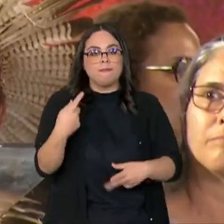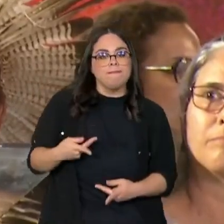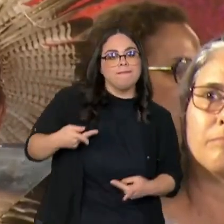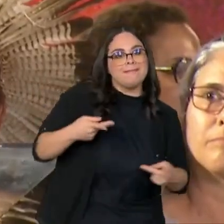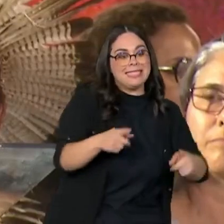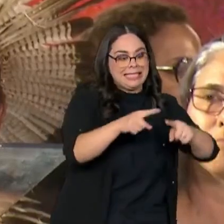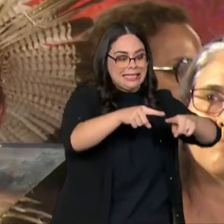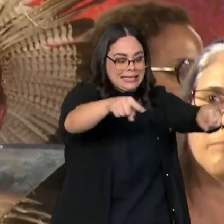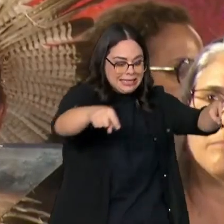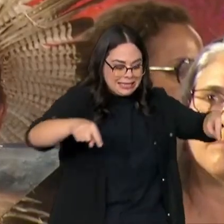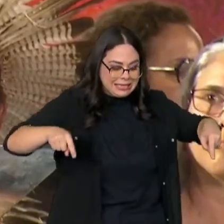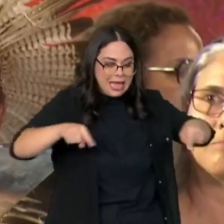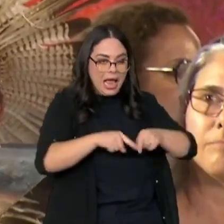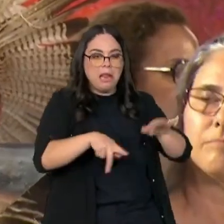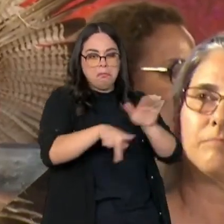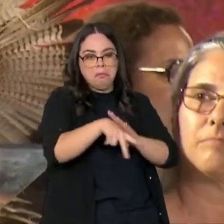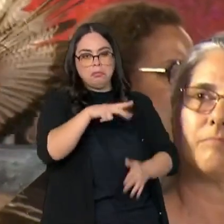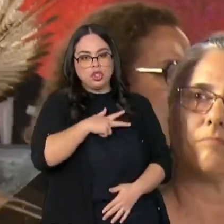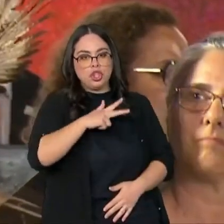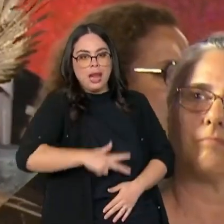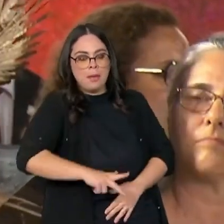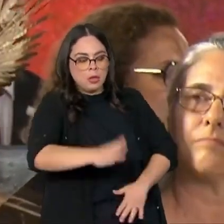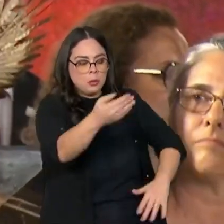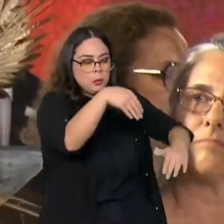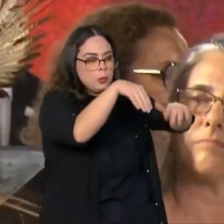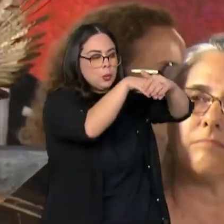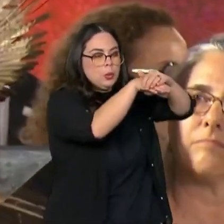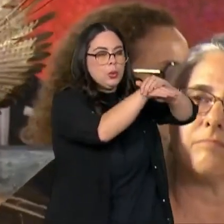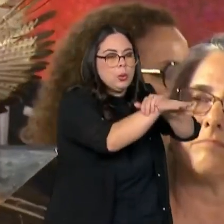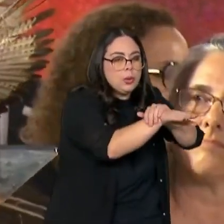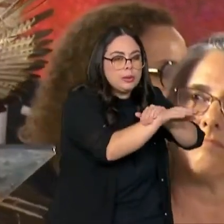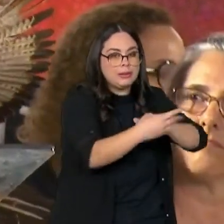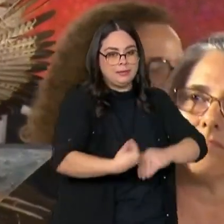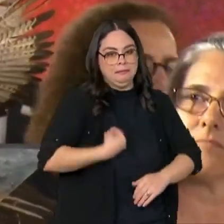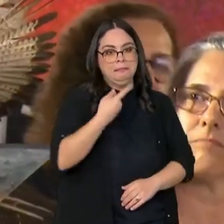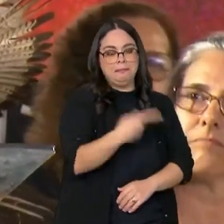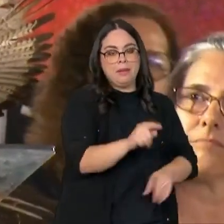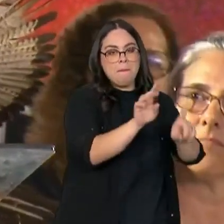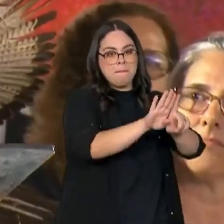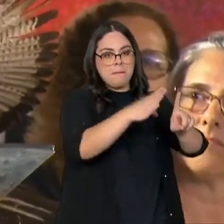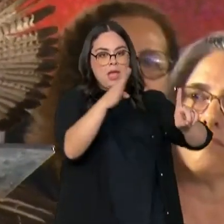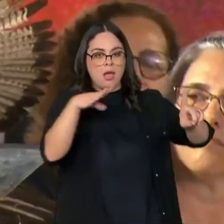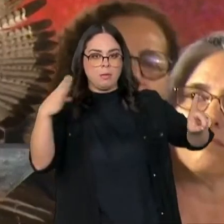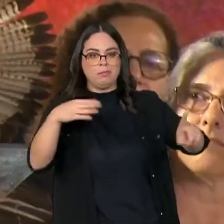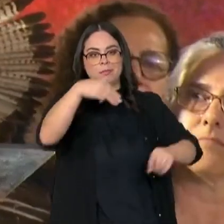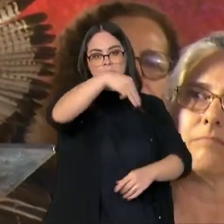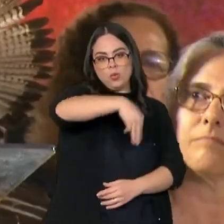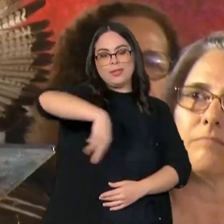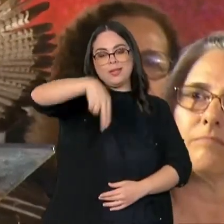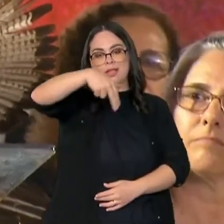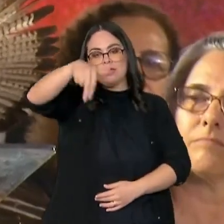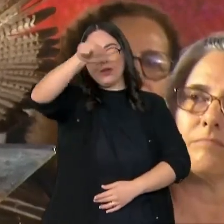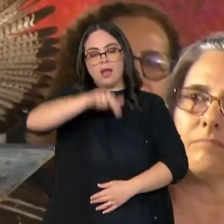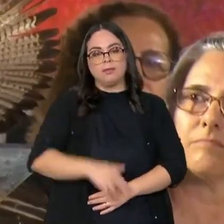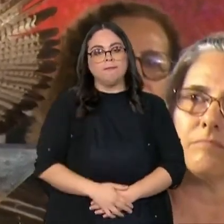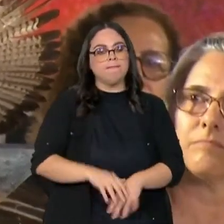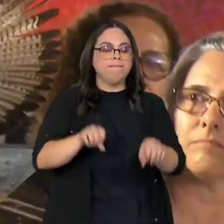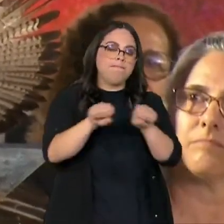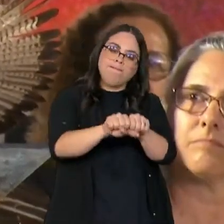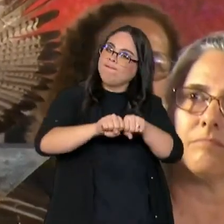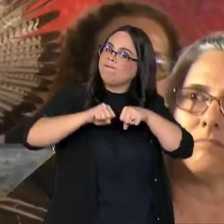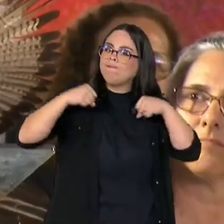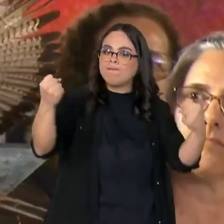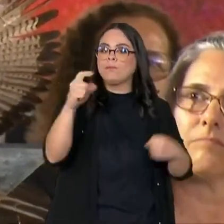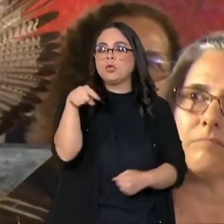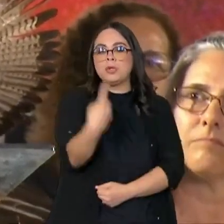sala onde o manto que veio da Dinamarca está guardado, aqui na Biblioteca do Museu Nacional. É impossível